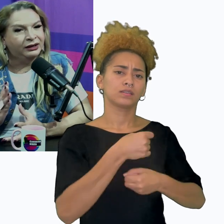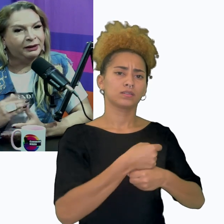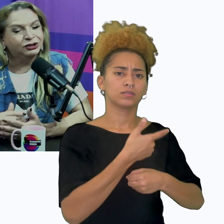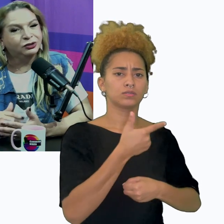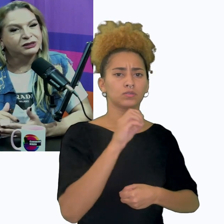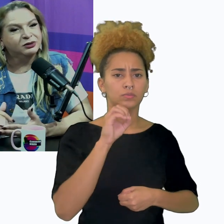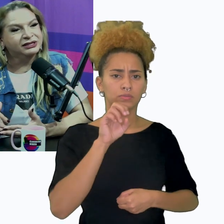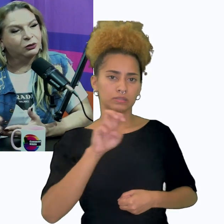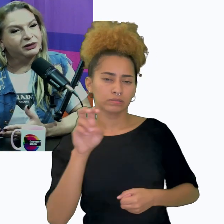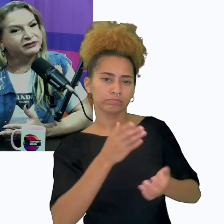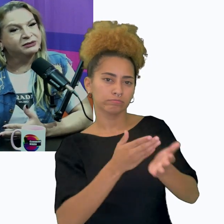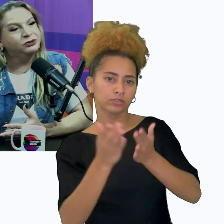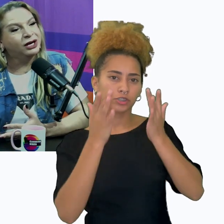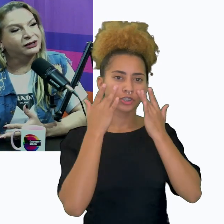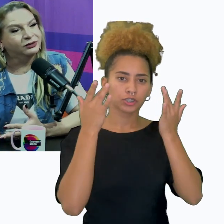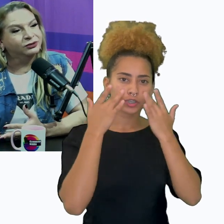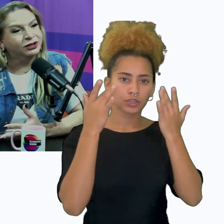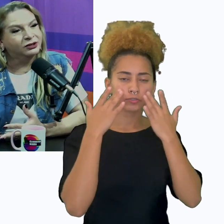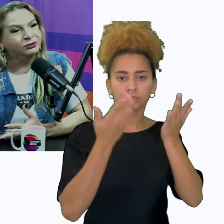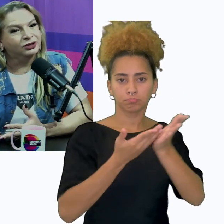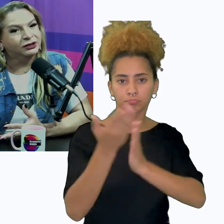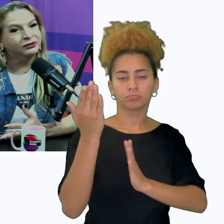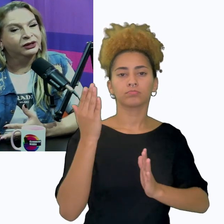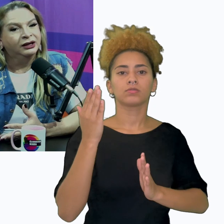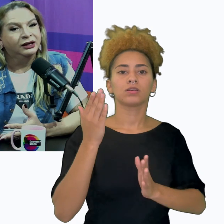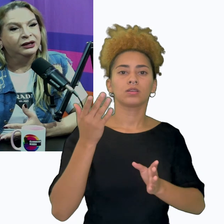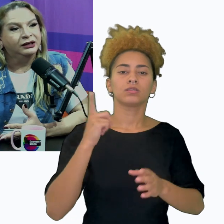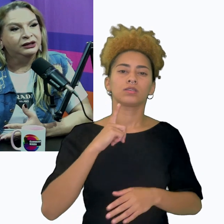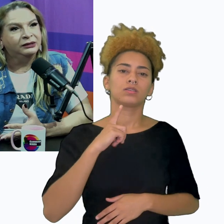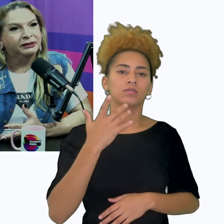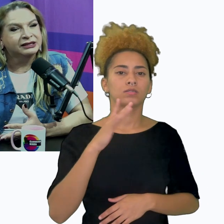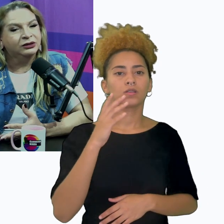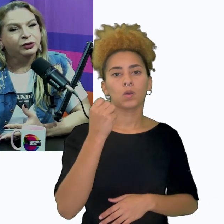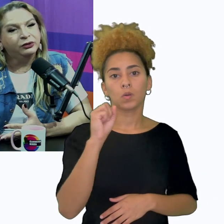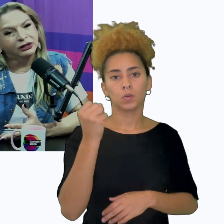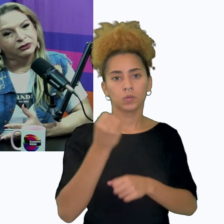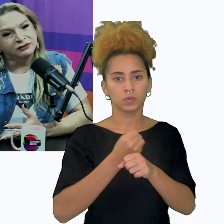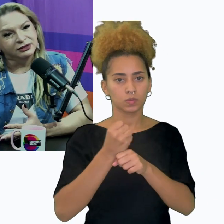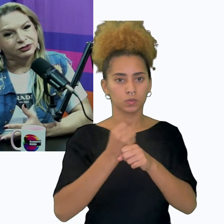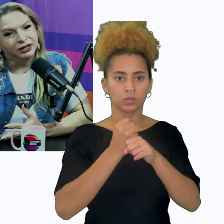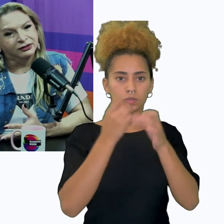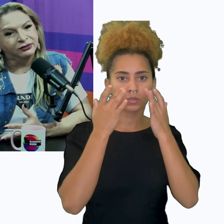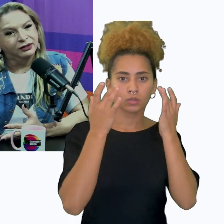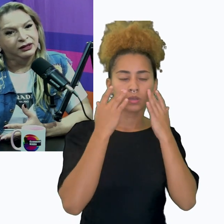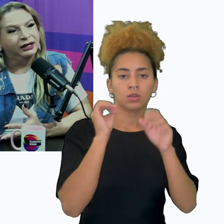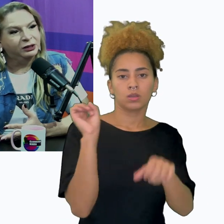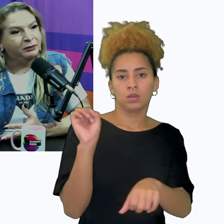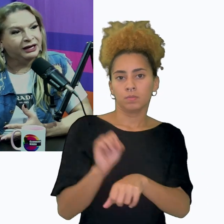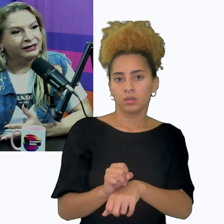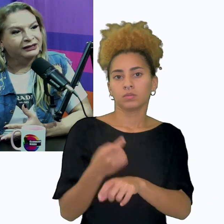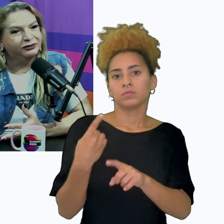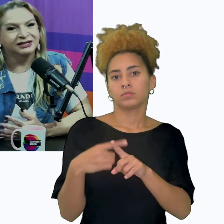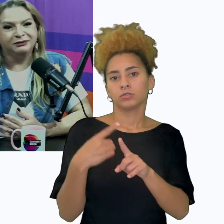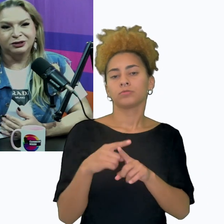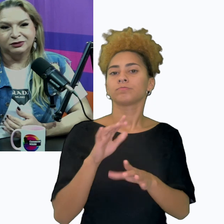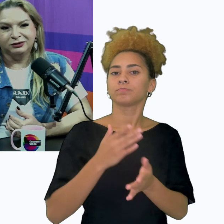a partir de 2005, eu começo a fazer muito teatro. E passei 8 anos fazendo teatro. E aí deu uma parada,